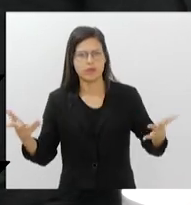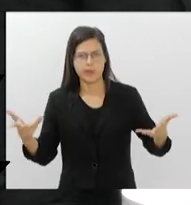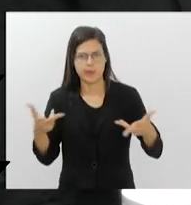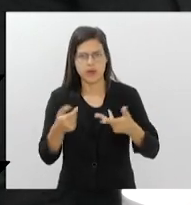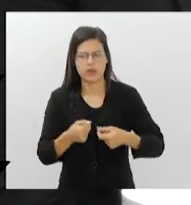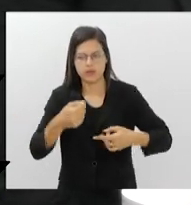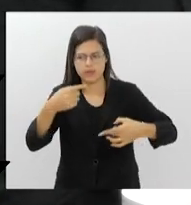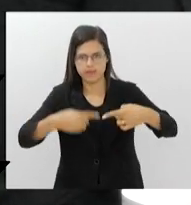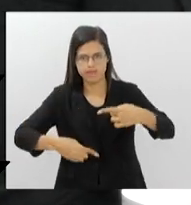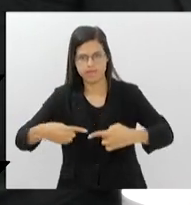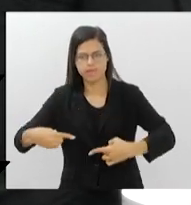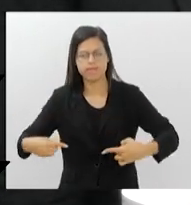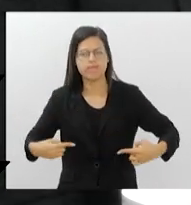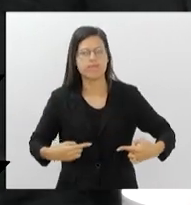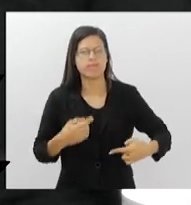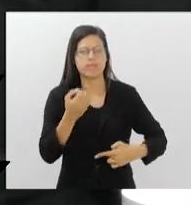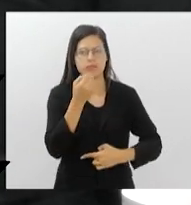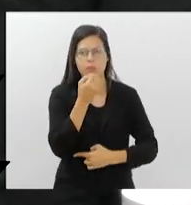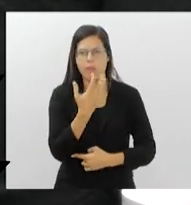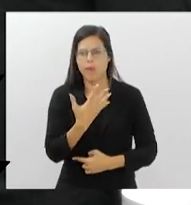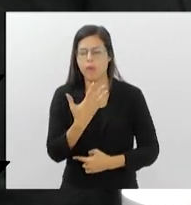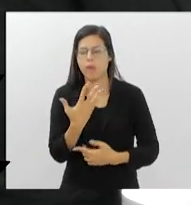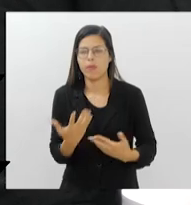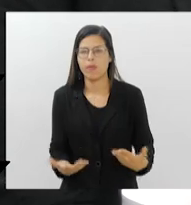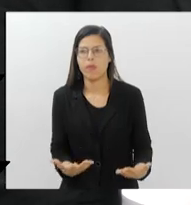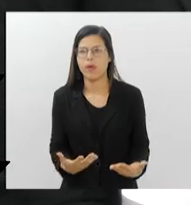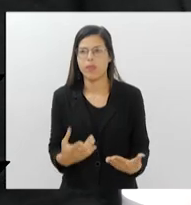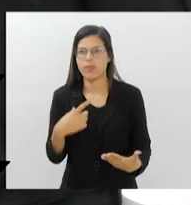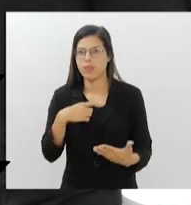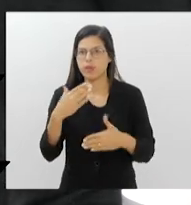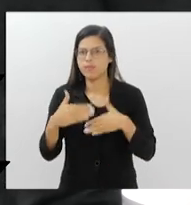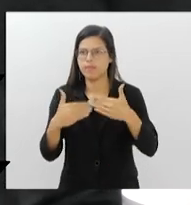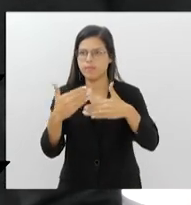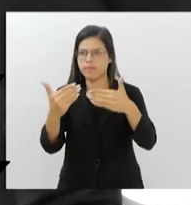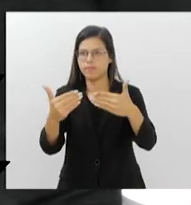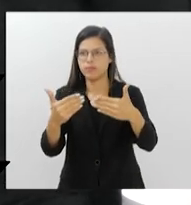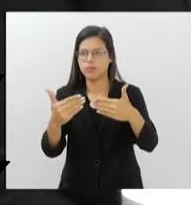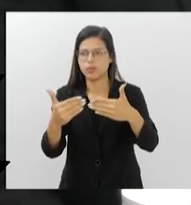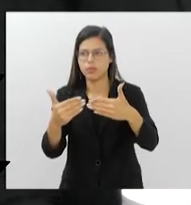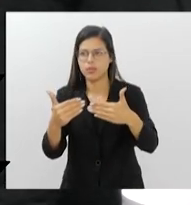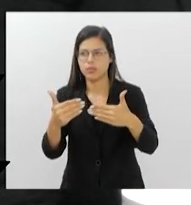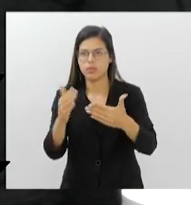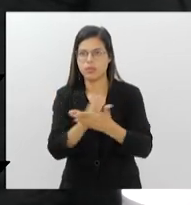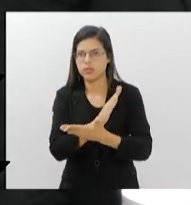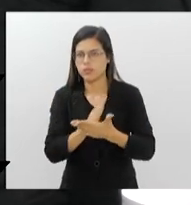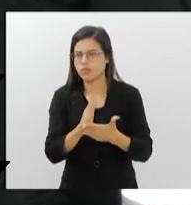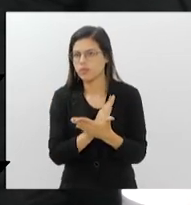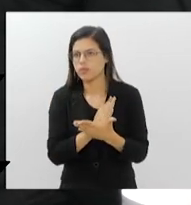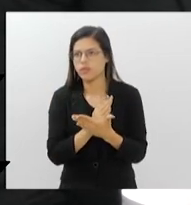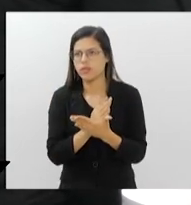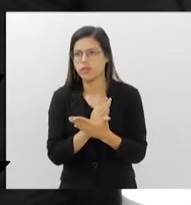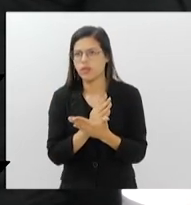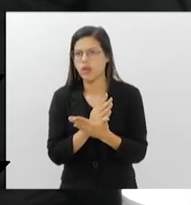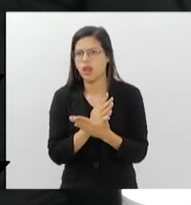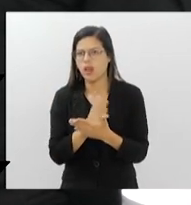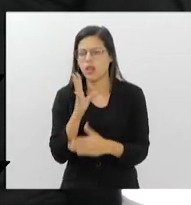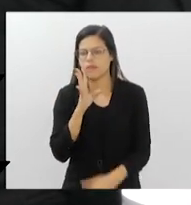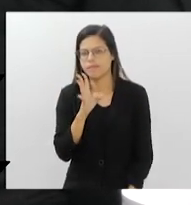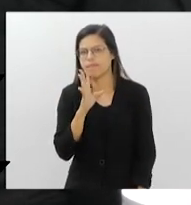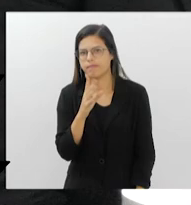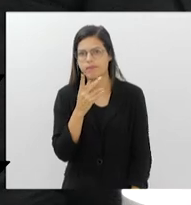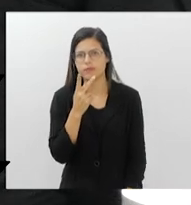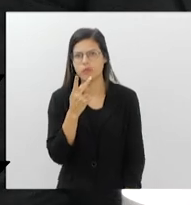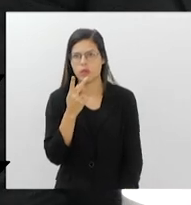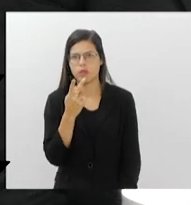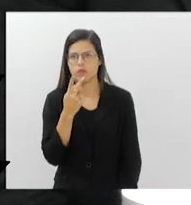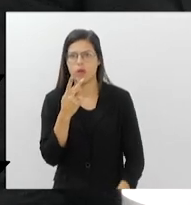discussões memoráveis e ter nesse processo né e muitas vezes temos eh isso é bonito demais eu falo isso com